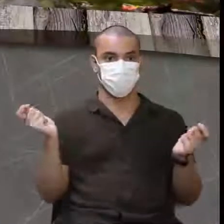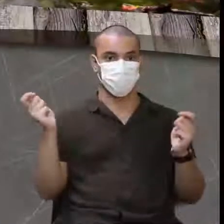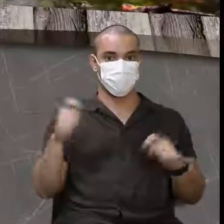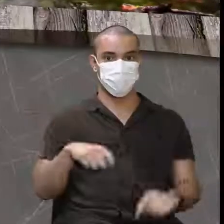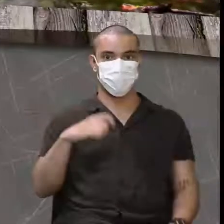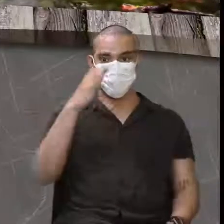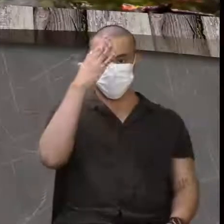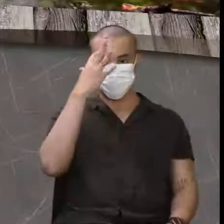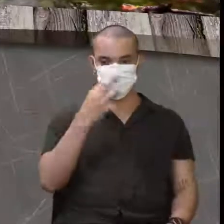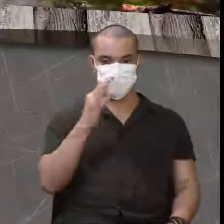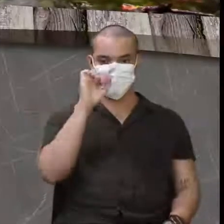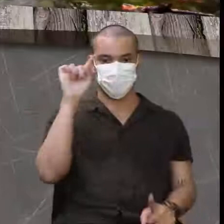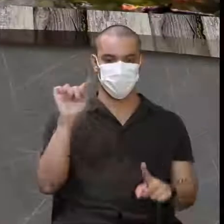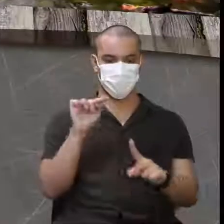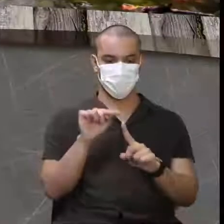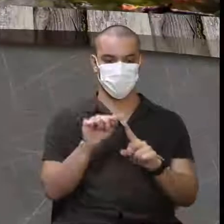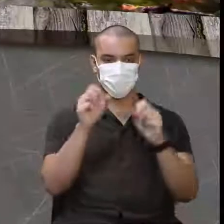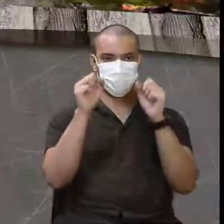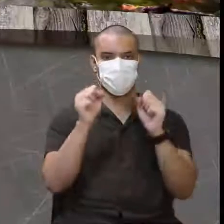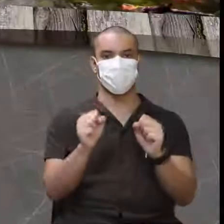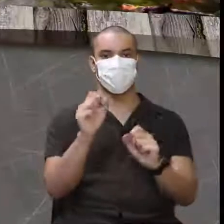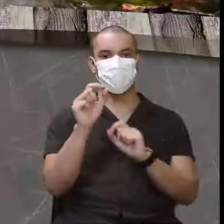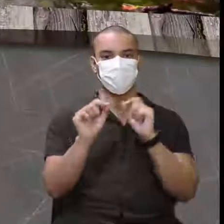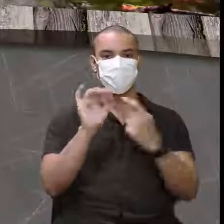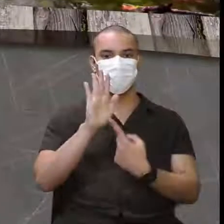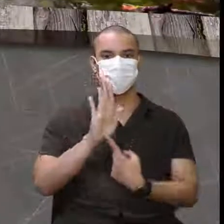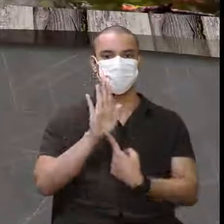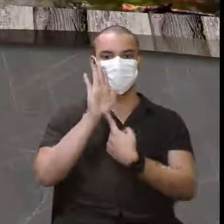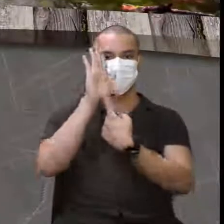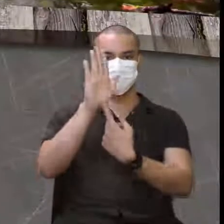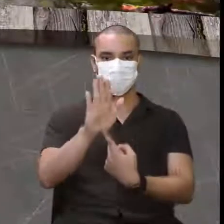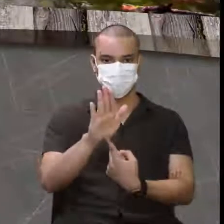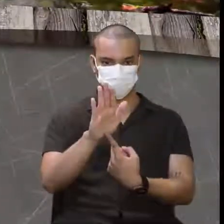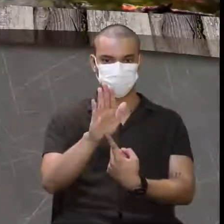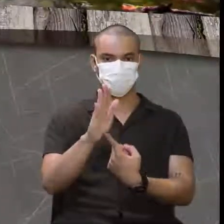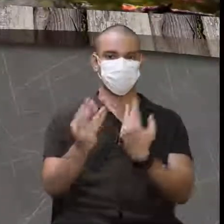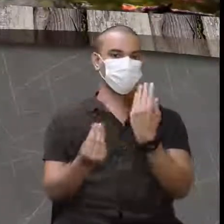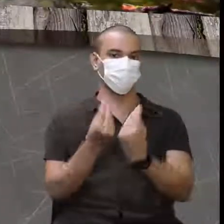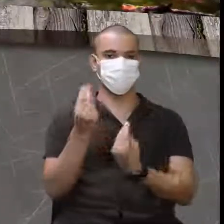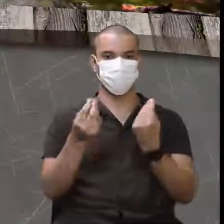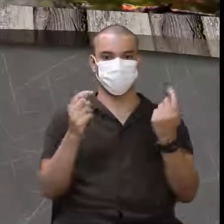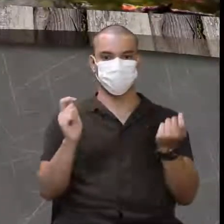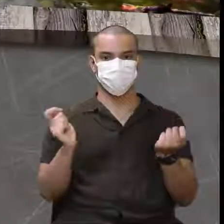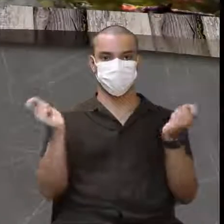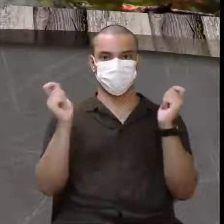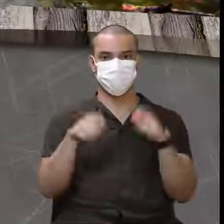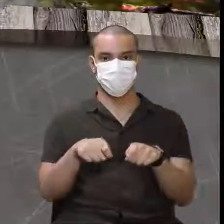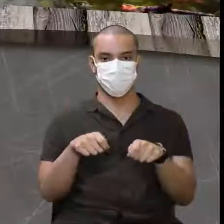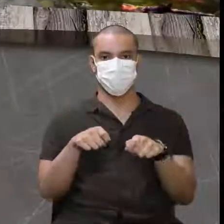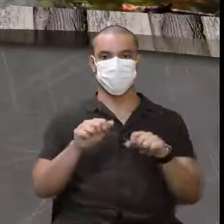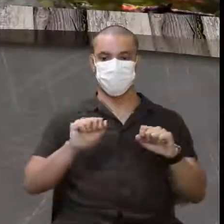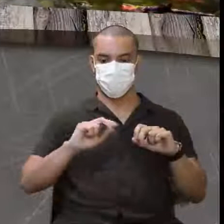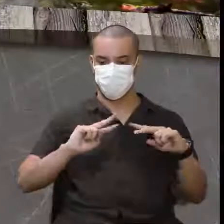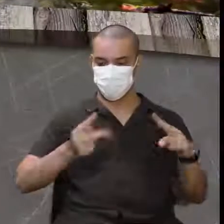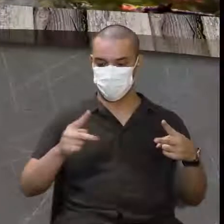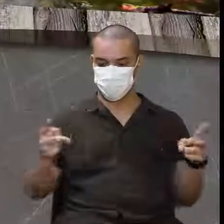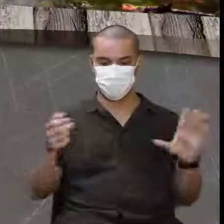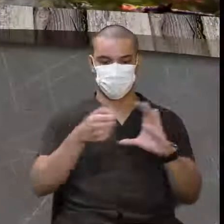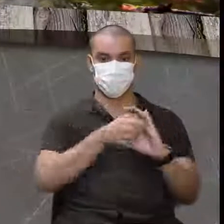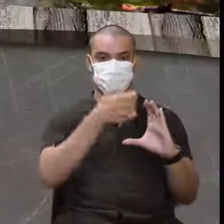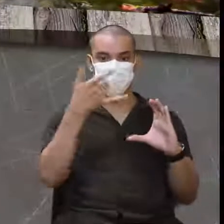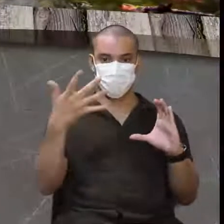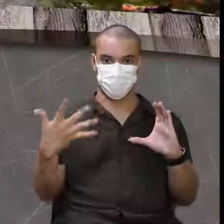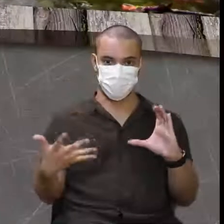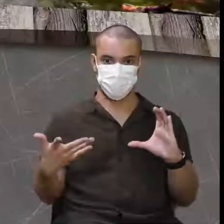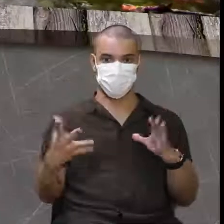na intenção de poder mostrar como é que se dava a transmissão dessas